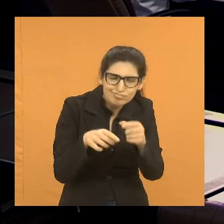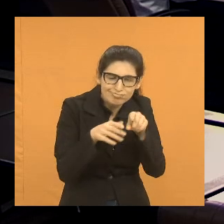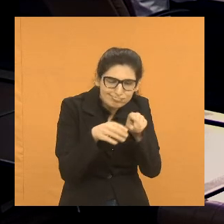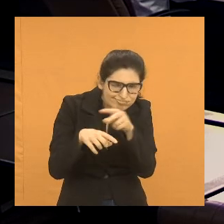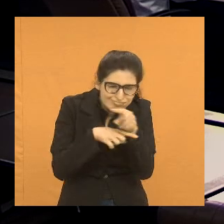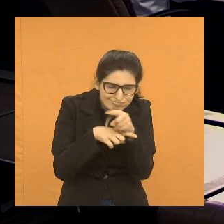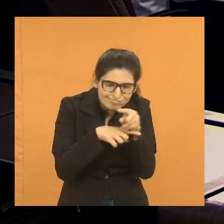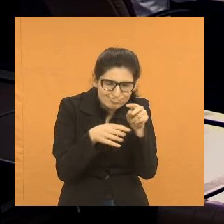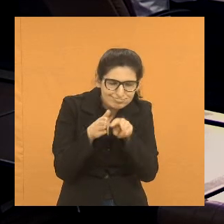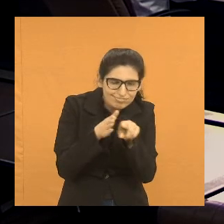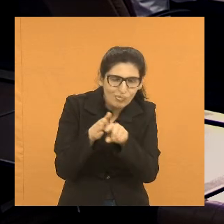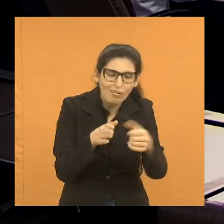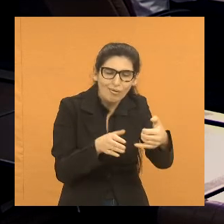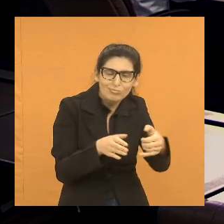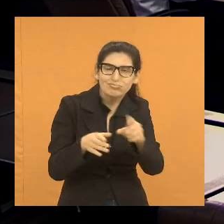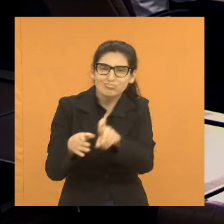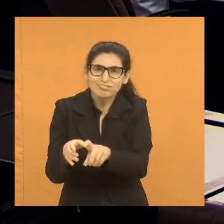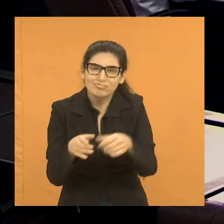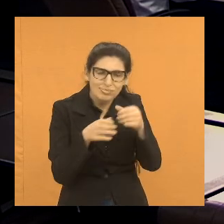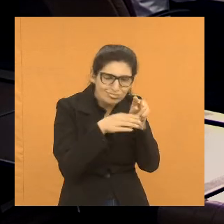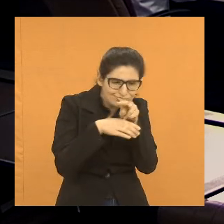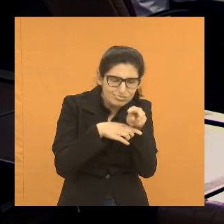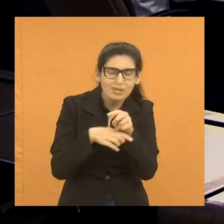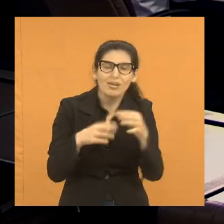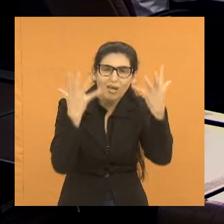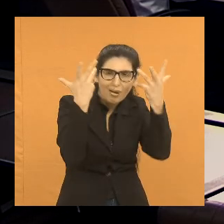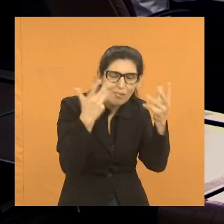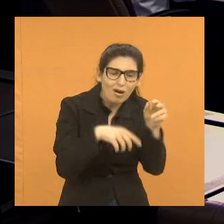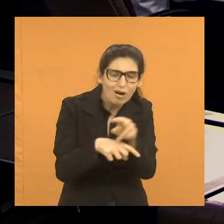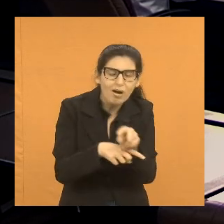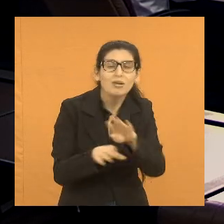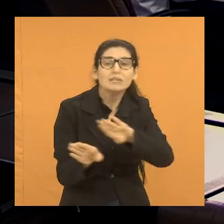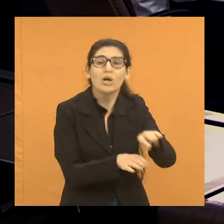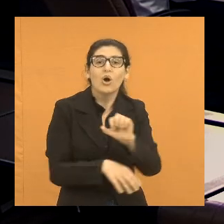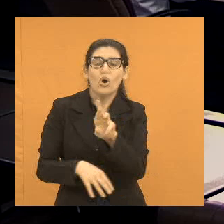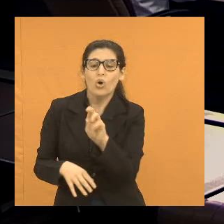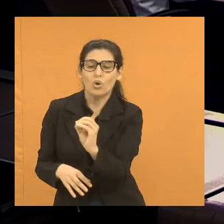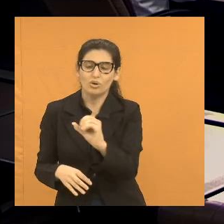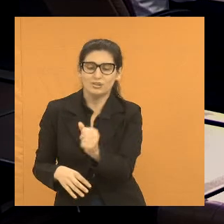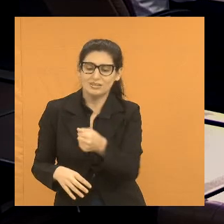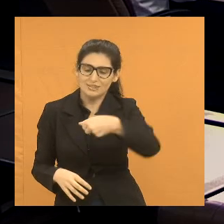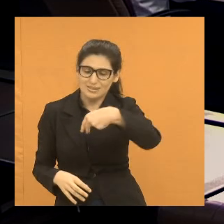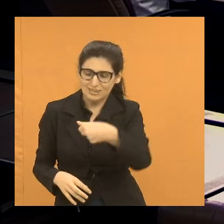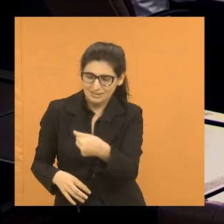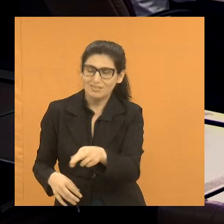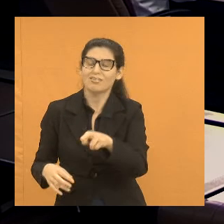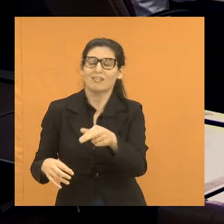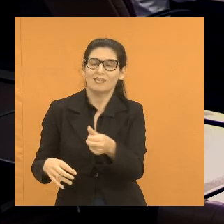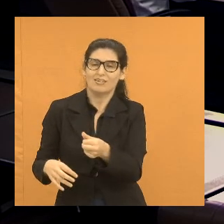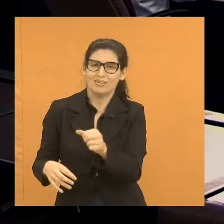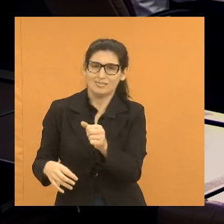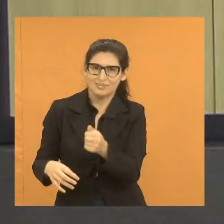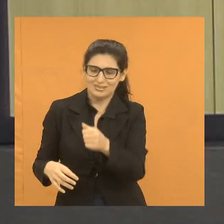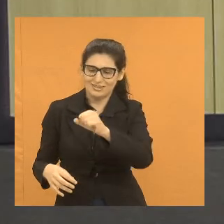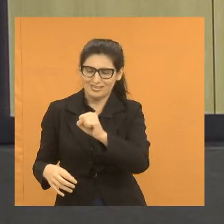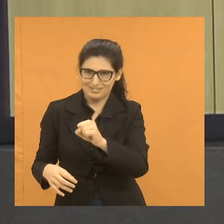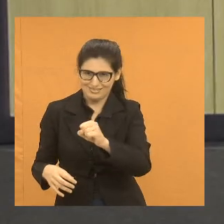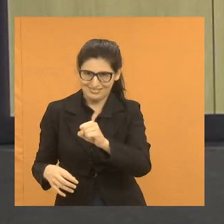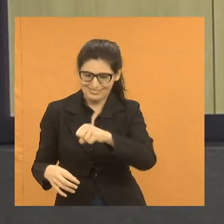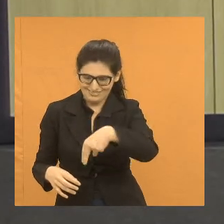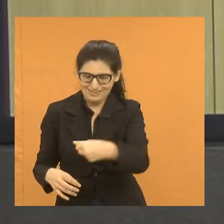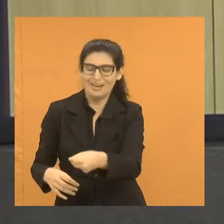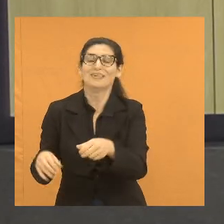doutor Carlos, e a secretária doutora Rosana, e todos que estão aqui da equipe, que estão